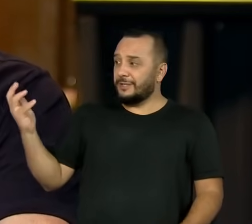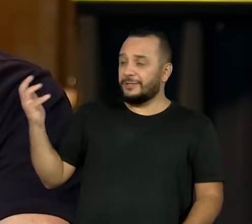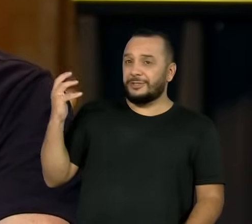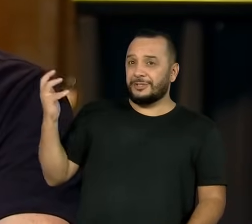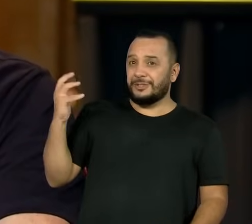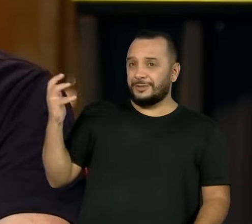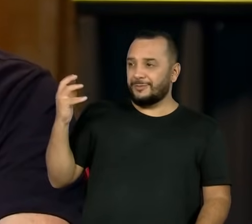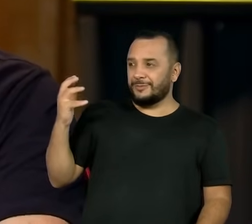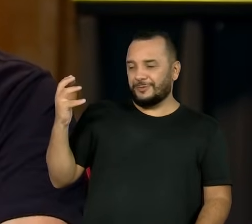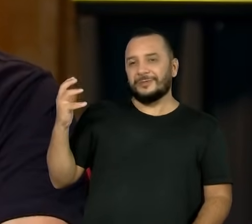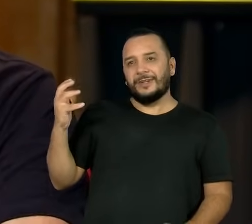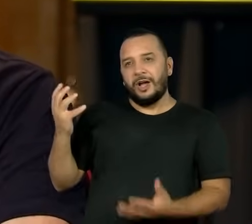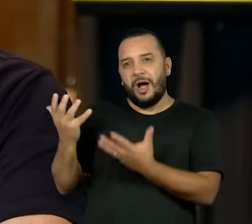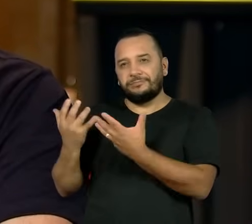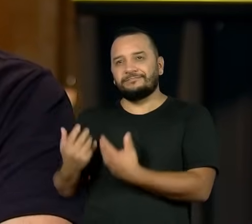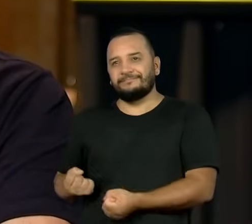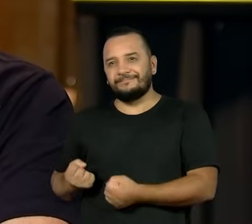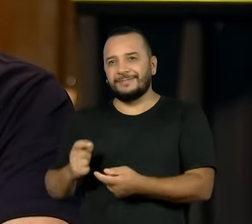adaptar.